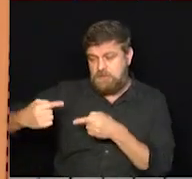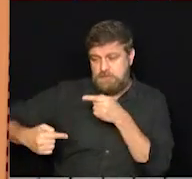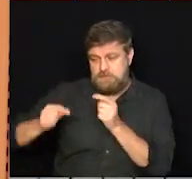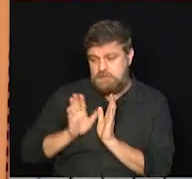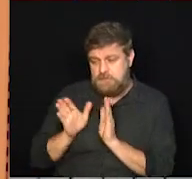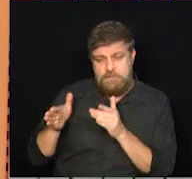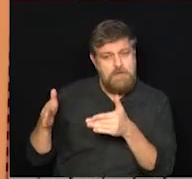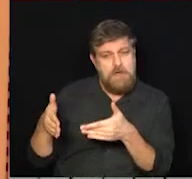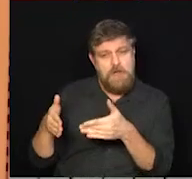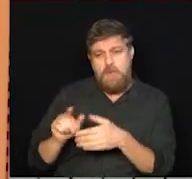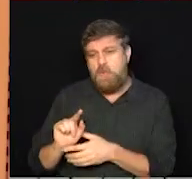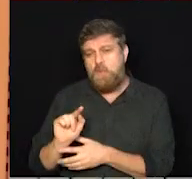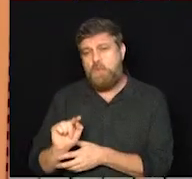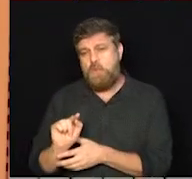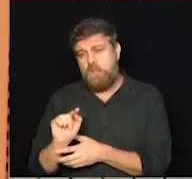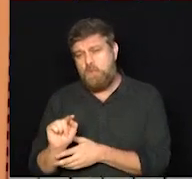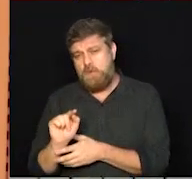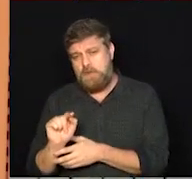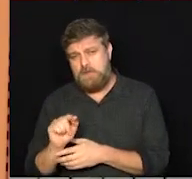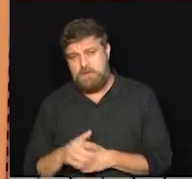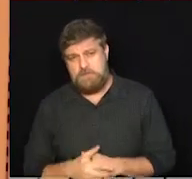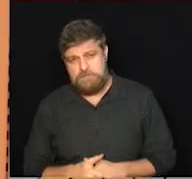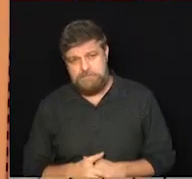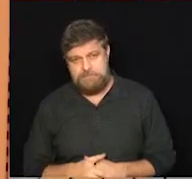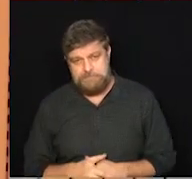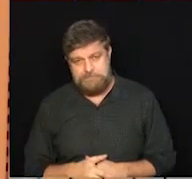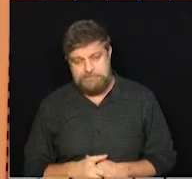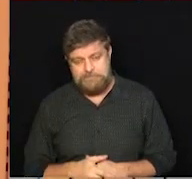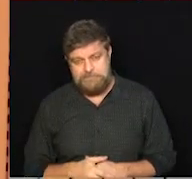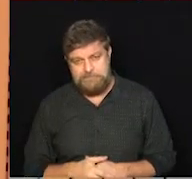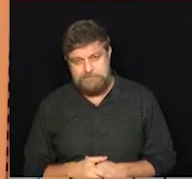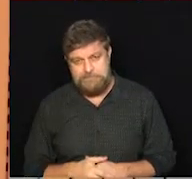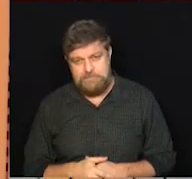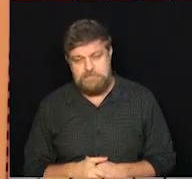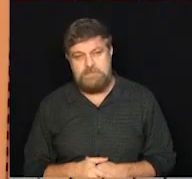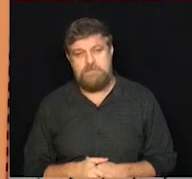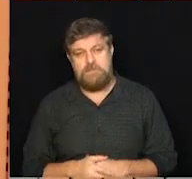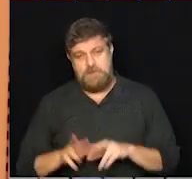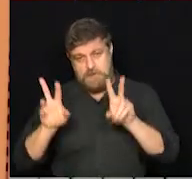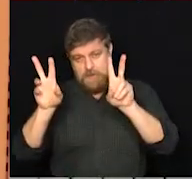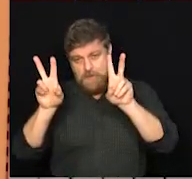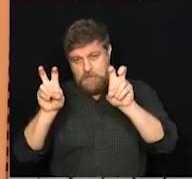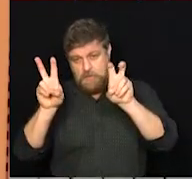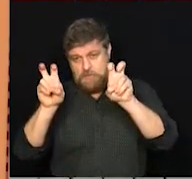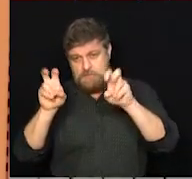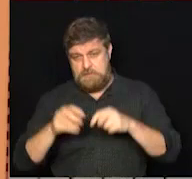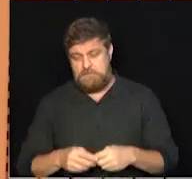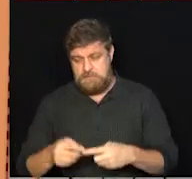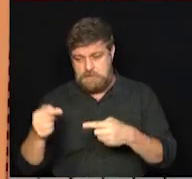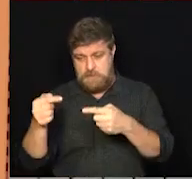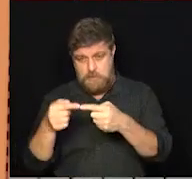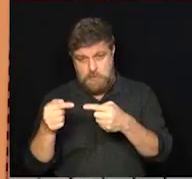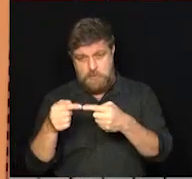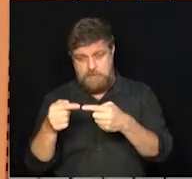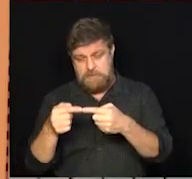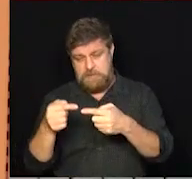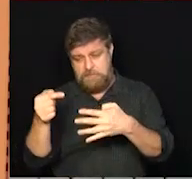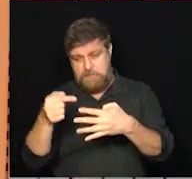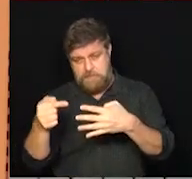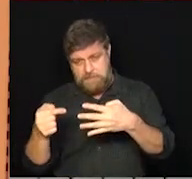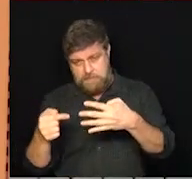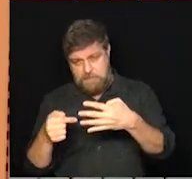é é um dedicação aqui as questões que envolvem A